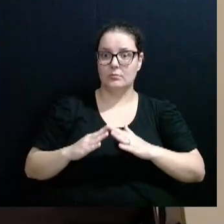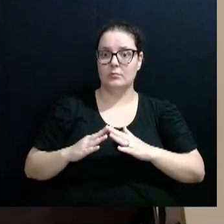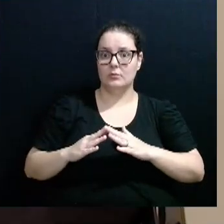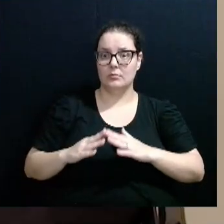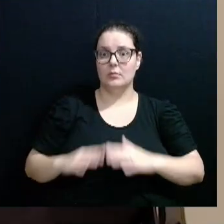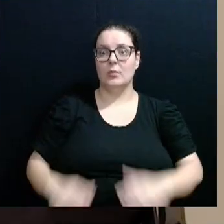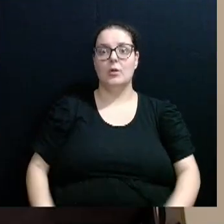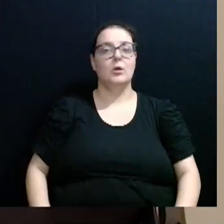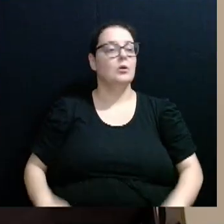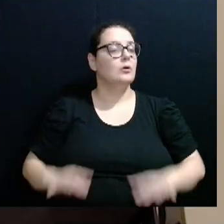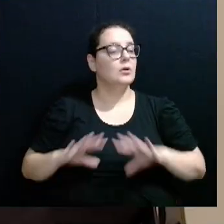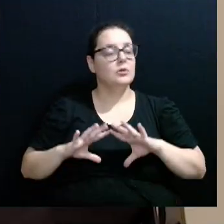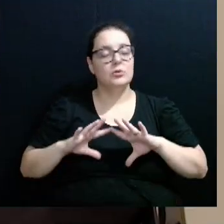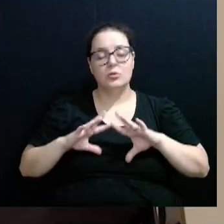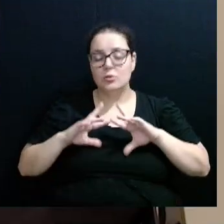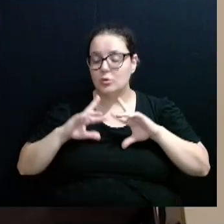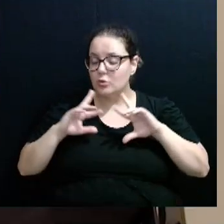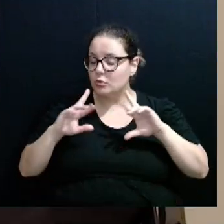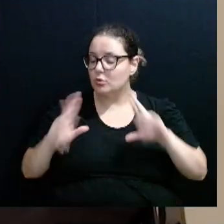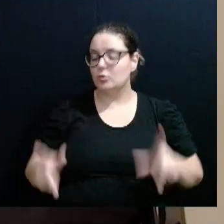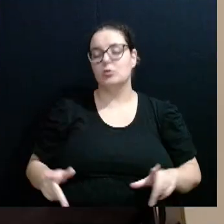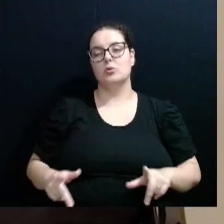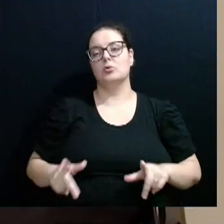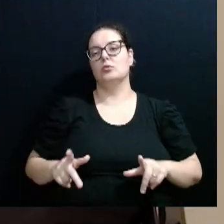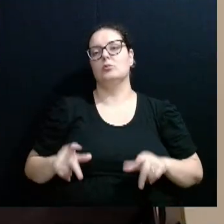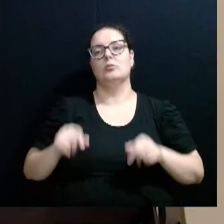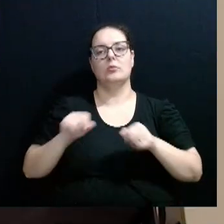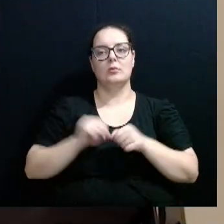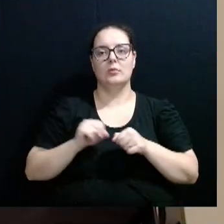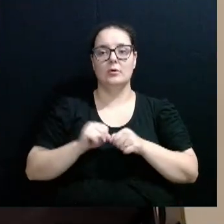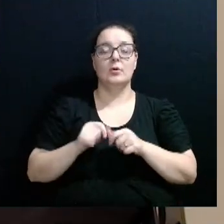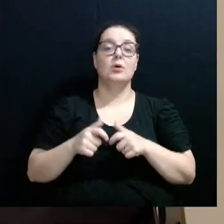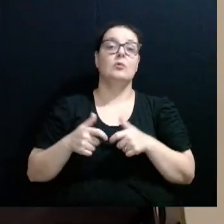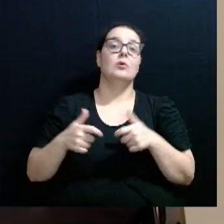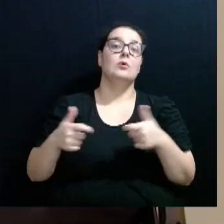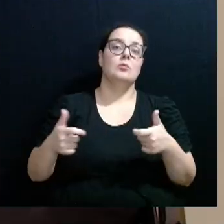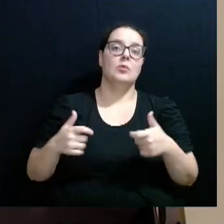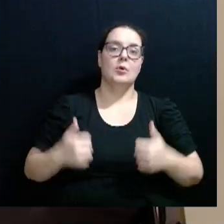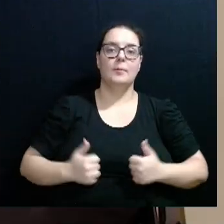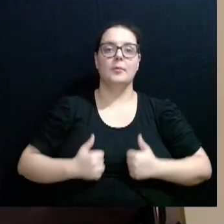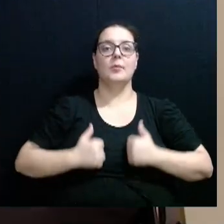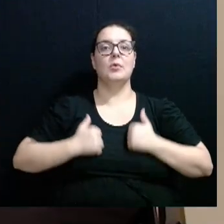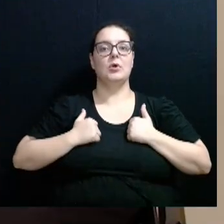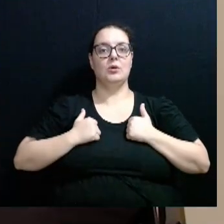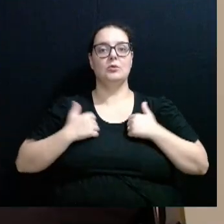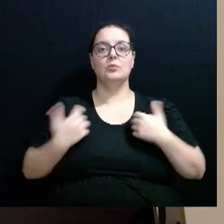toda a diferença, que aumenta essa autoestima.